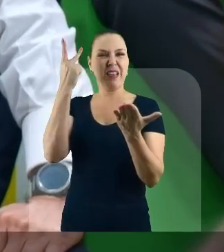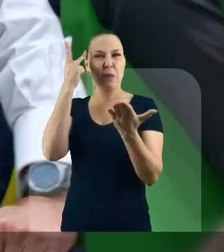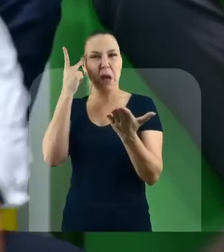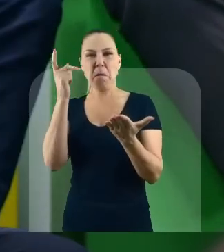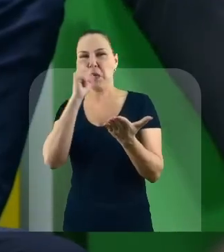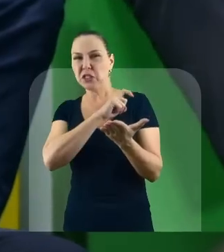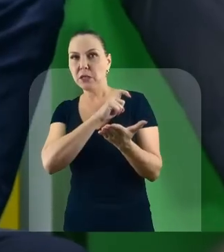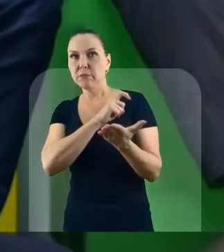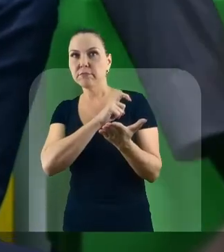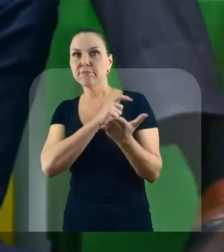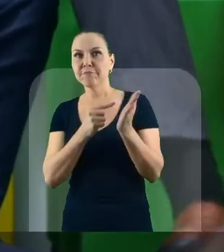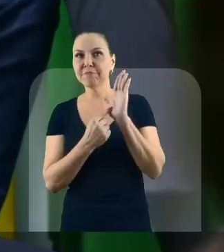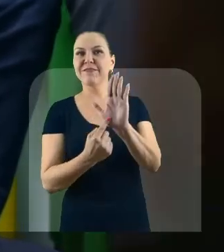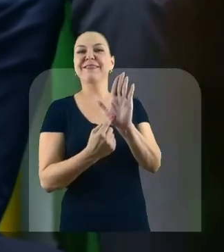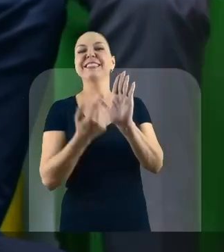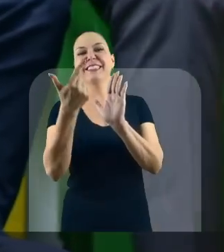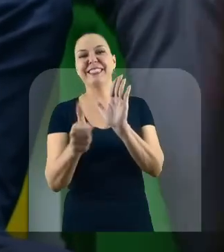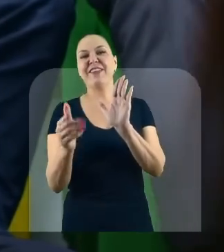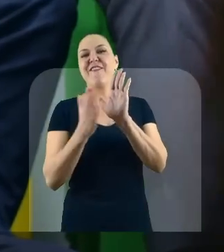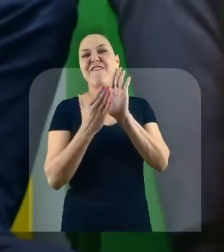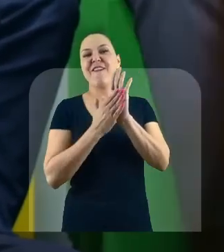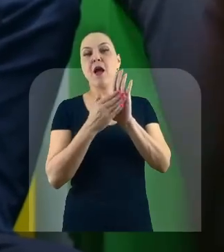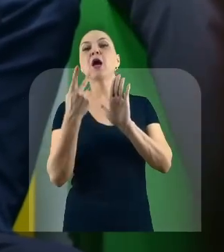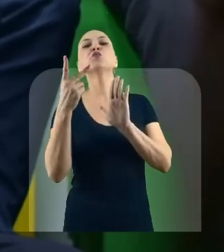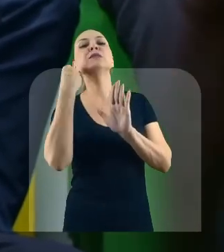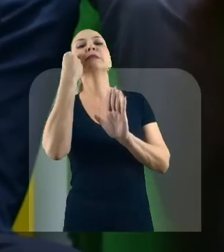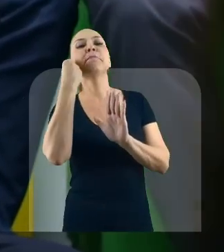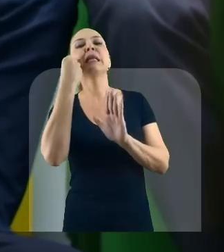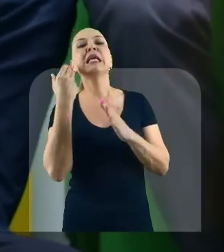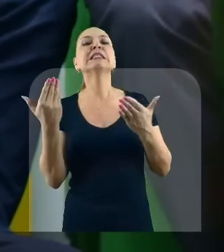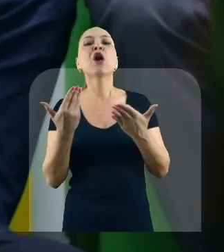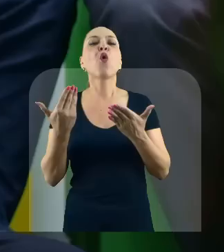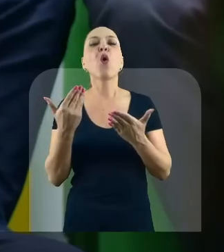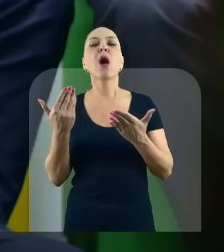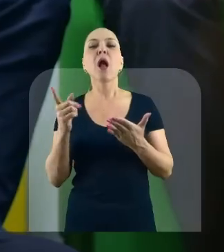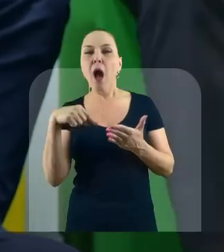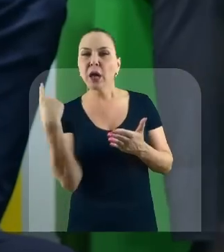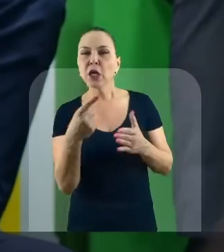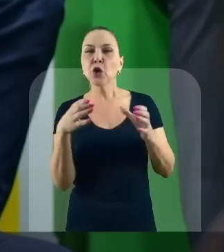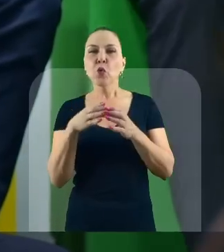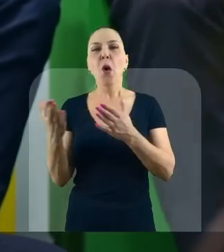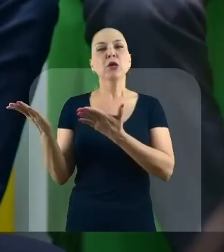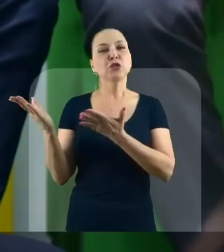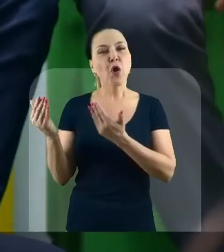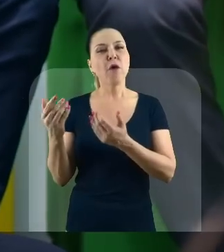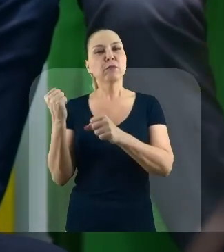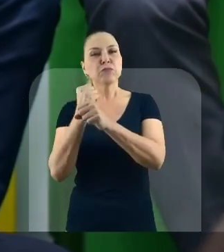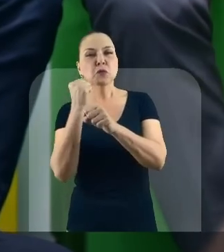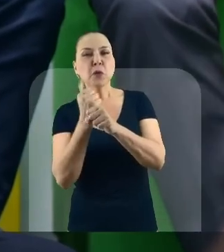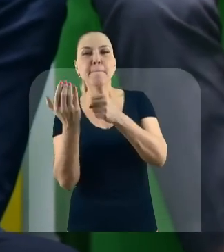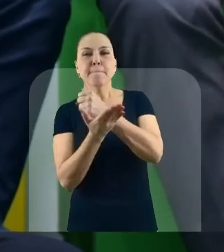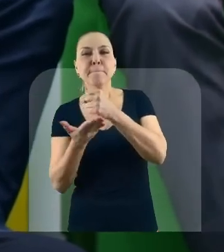não existia, deu as caras novamente. Então o senhor, com a experiência, né, que todos aqui somos jovens, entendemos, nós temos que construir uma base, temos